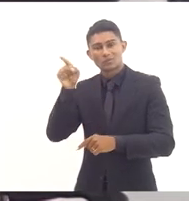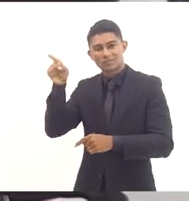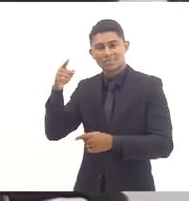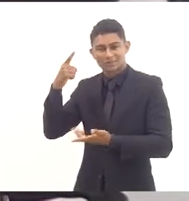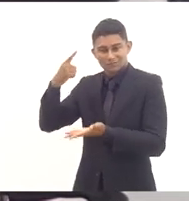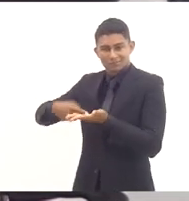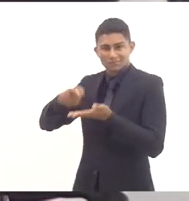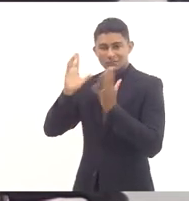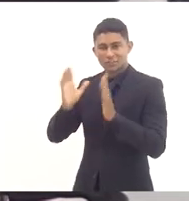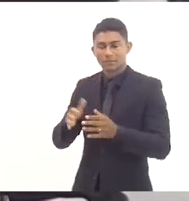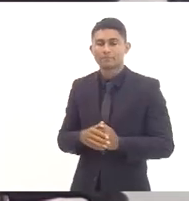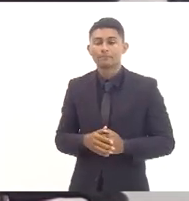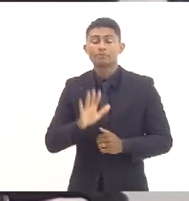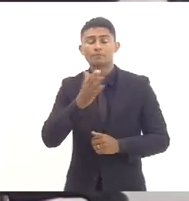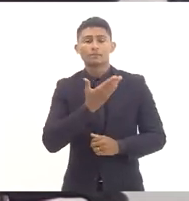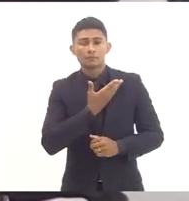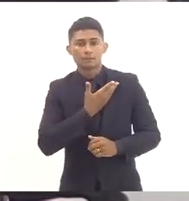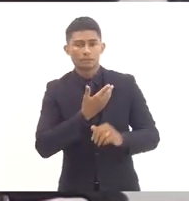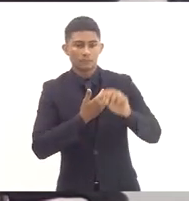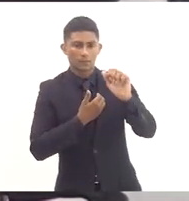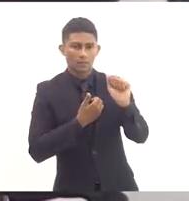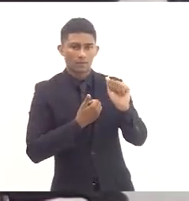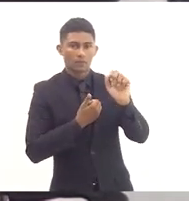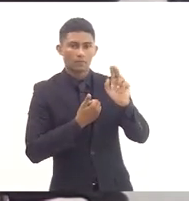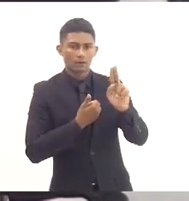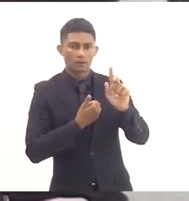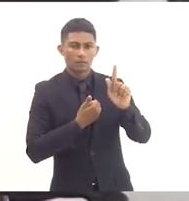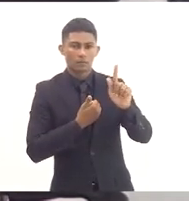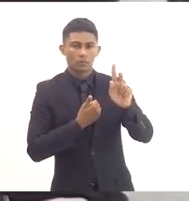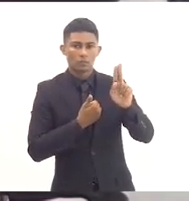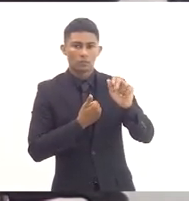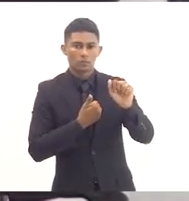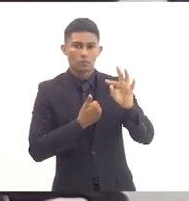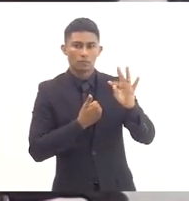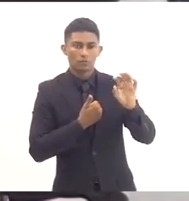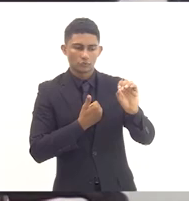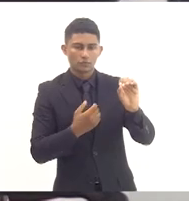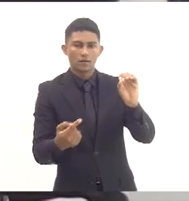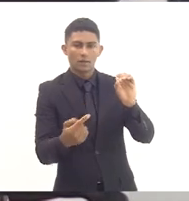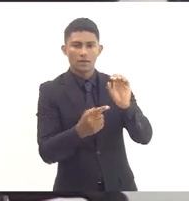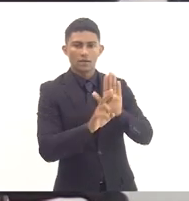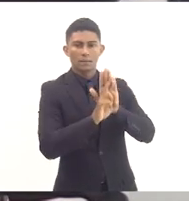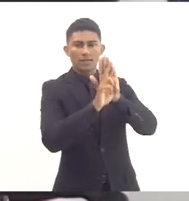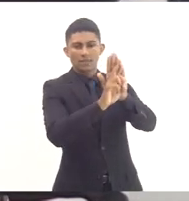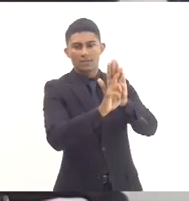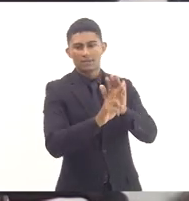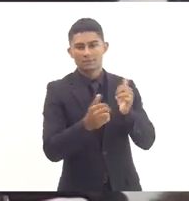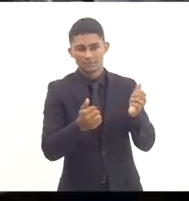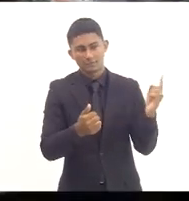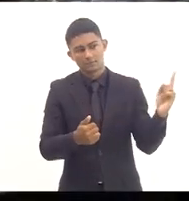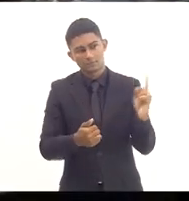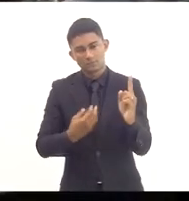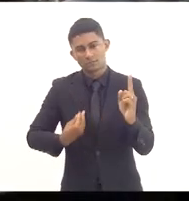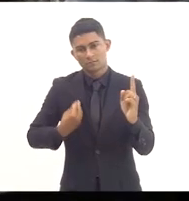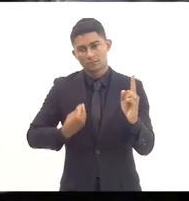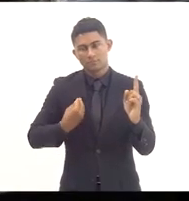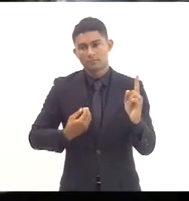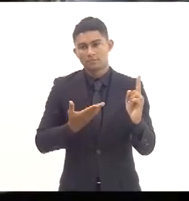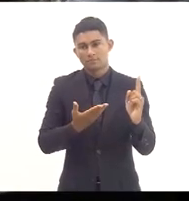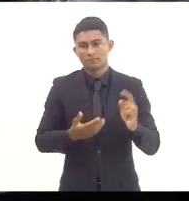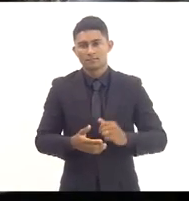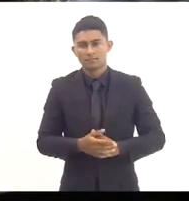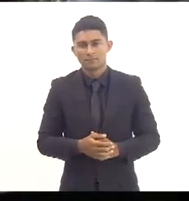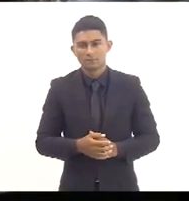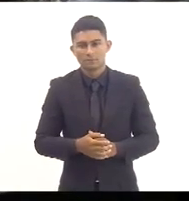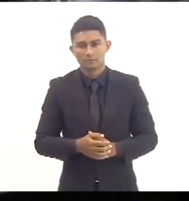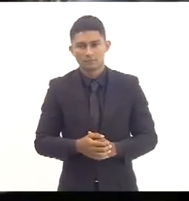Augusto Cornelis vai fazer uso da palavra representando a mesmo Tá bom é